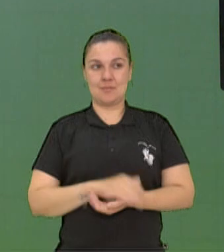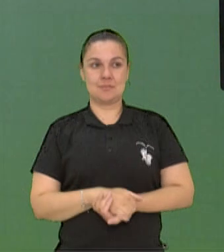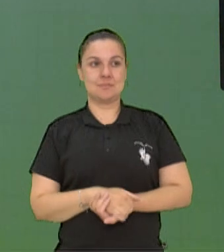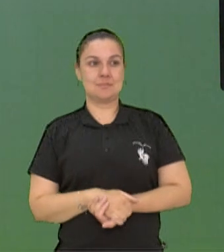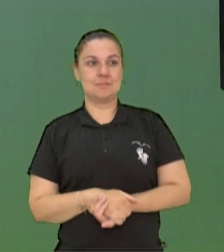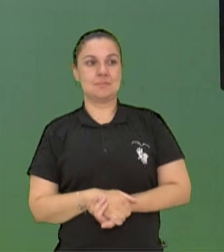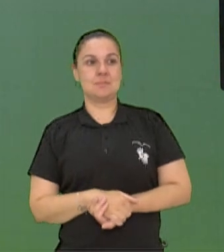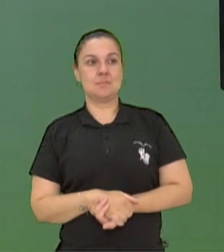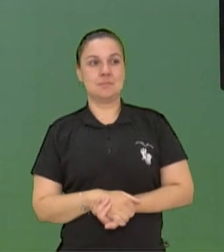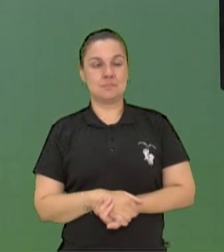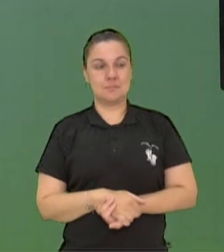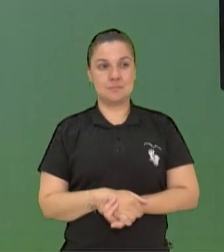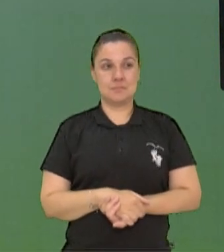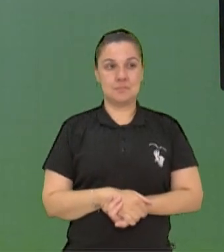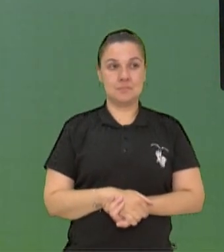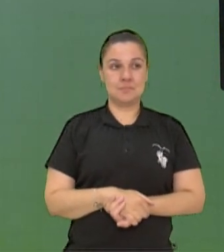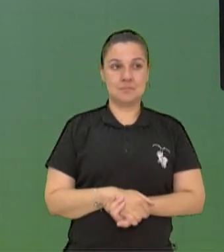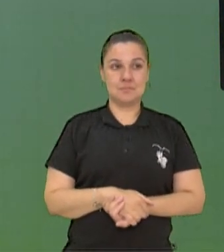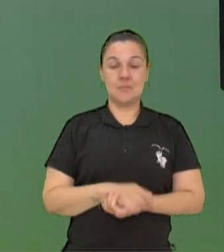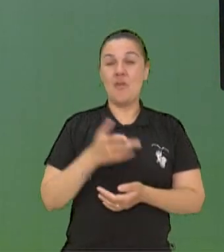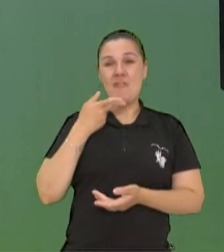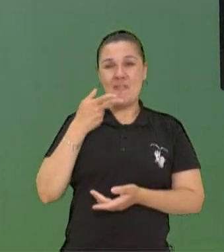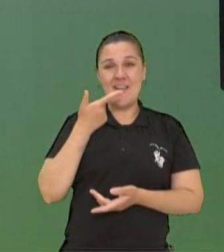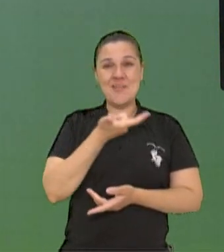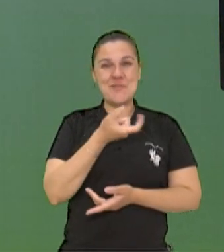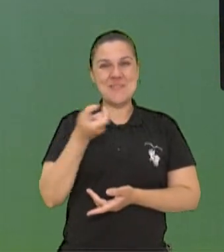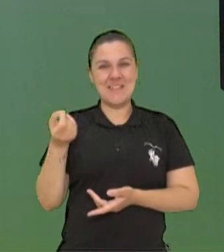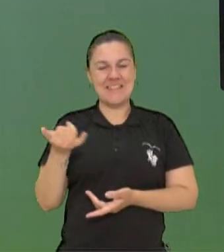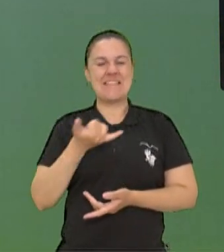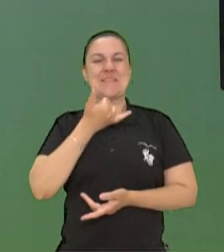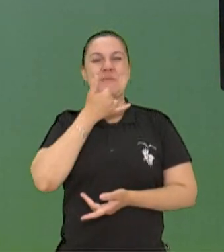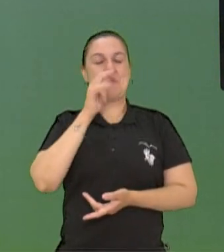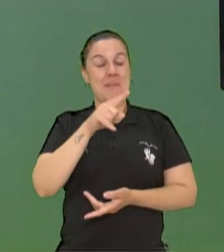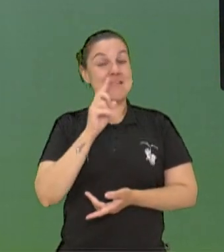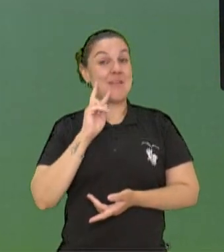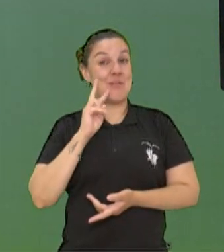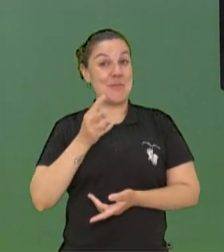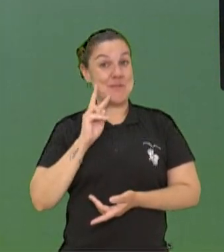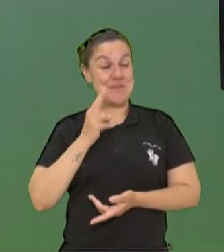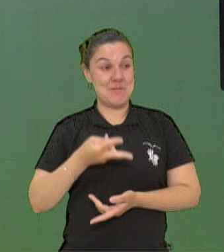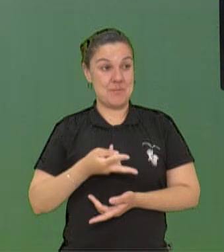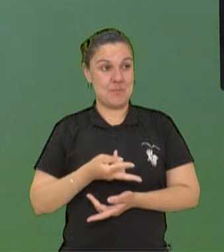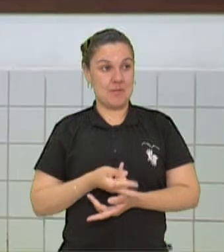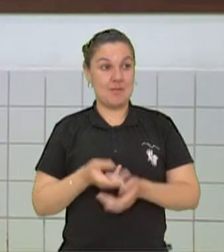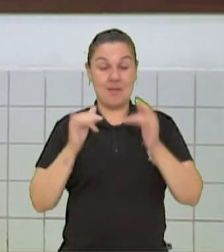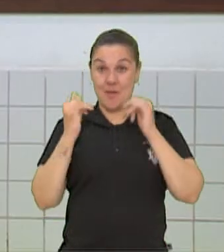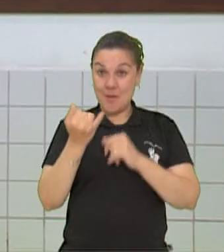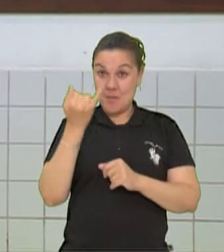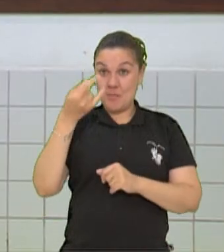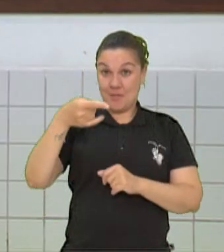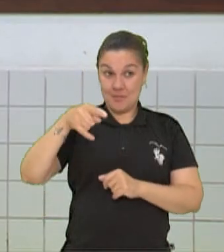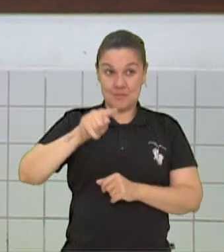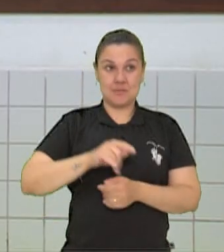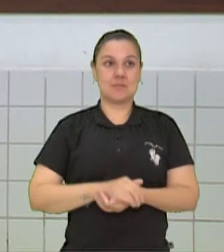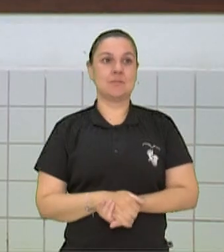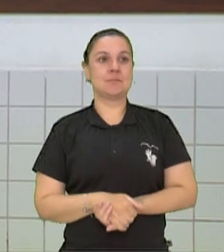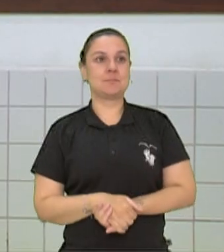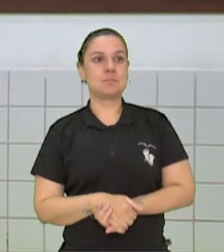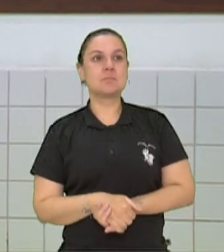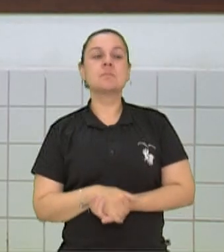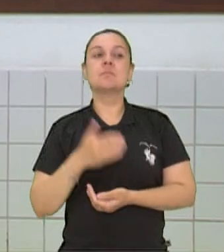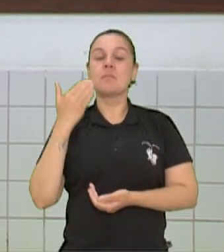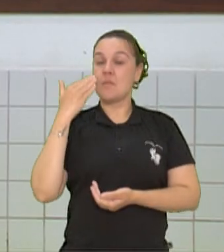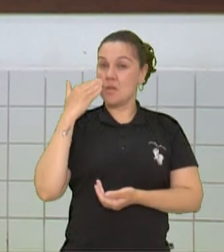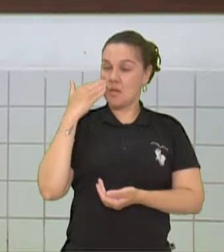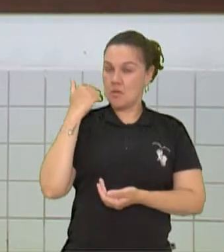tá? Eu falei, pessoal, 200, né, pessoal? Eu falei 200, mas é 2.000, tá? Um detalhe importante para você. Tá, eu sei